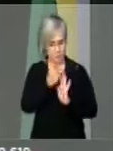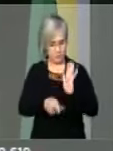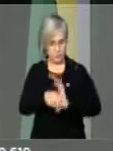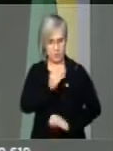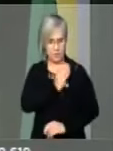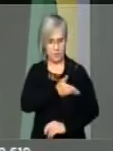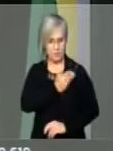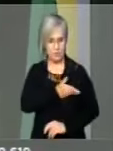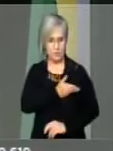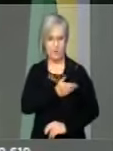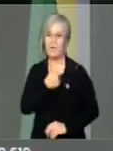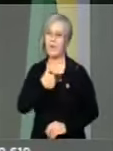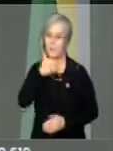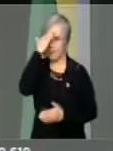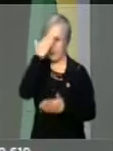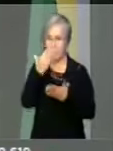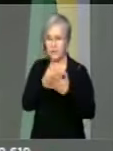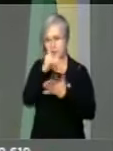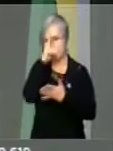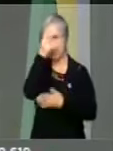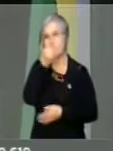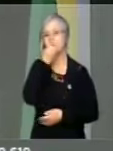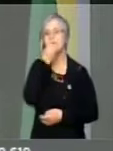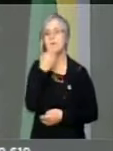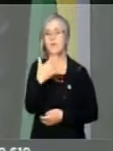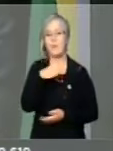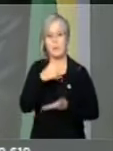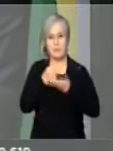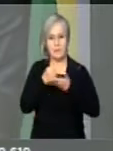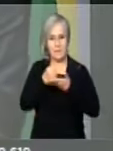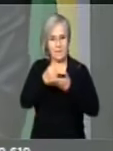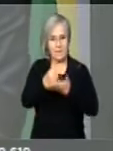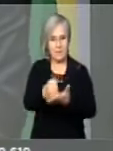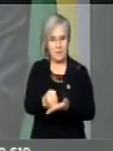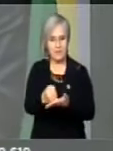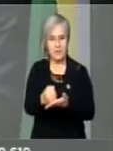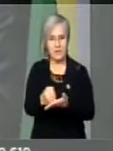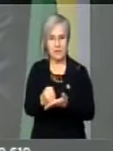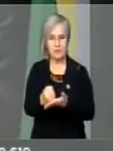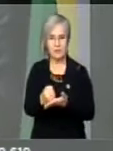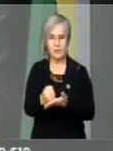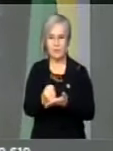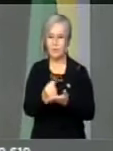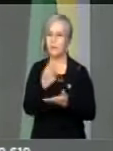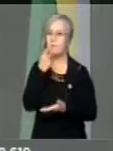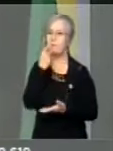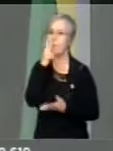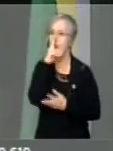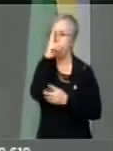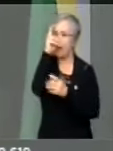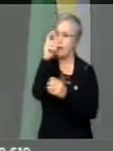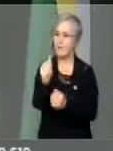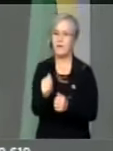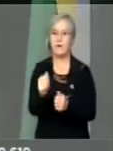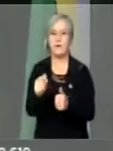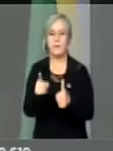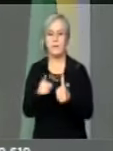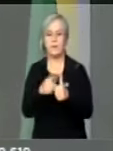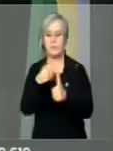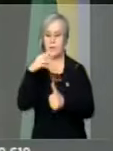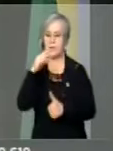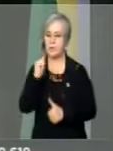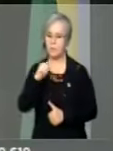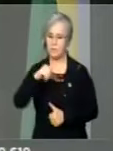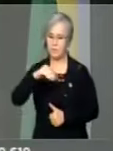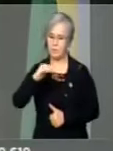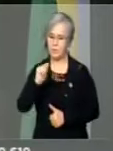Eu Acredito na Força do Bem, que ele está totalmente alicerçado, enraizado numa palavra poderosa de 1 Macabeus